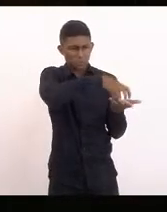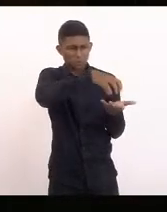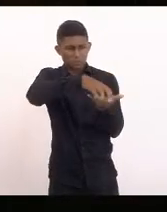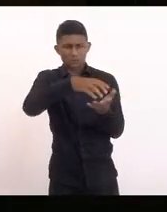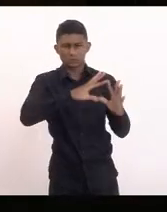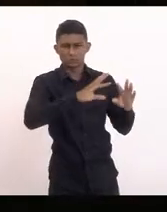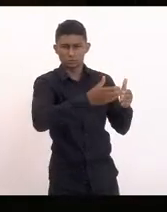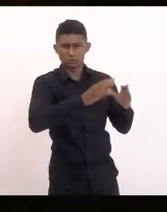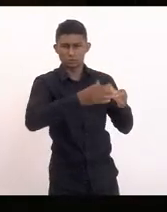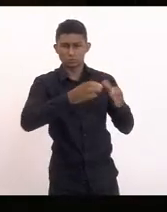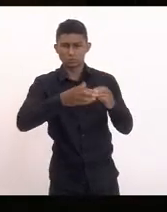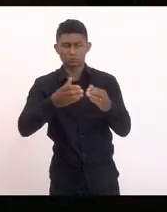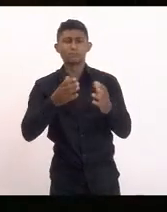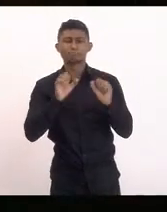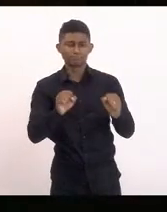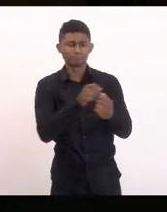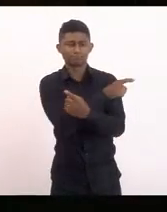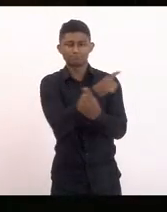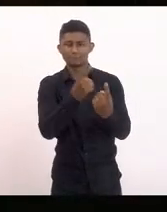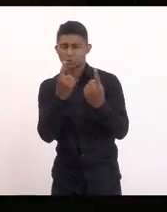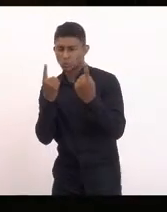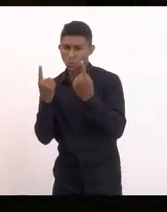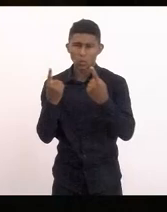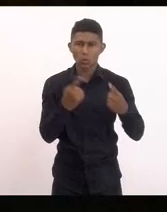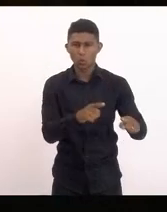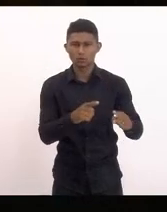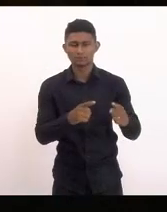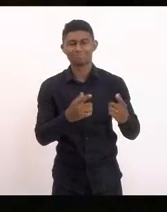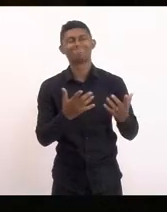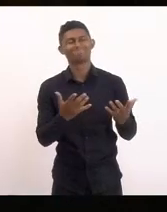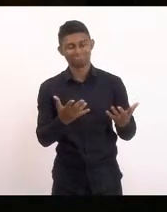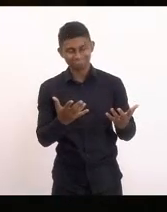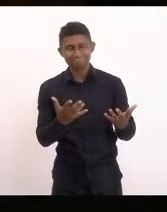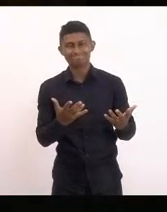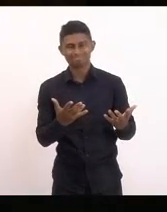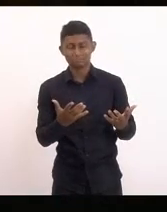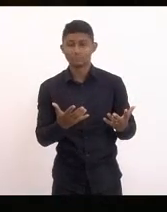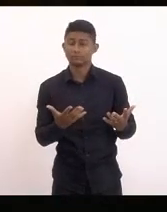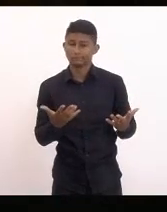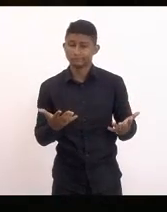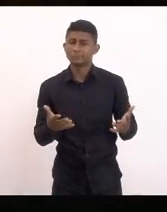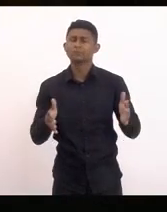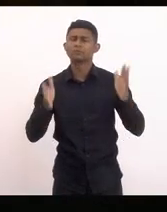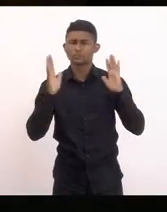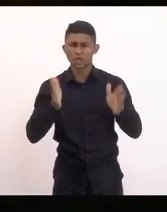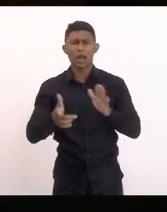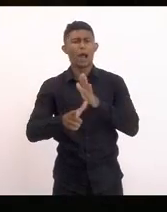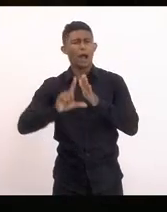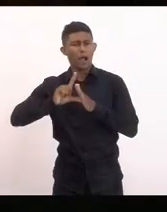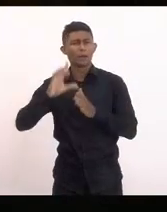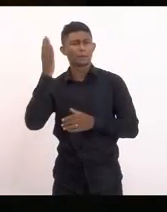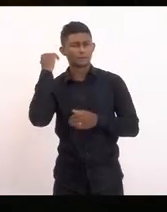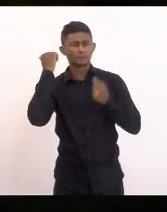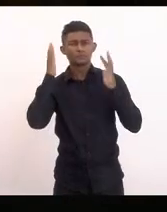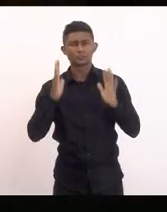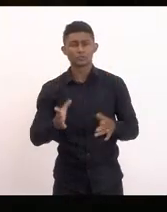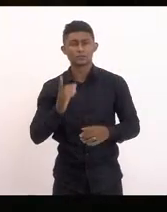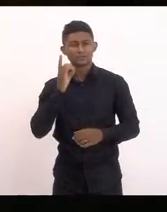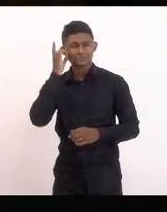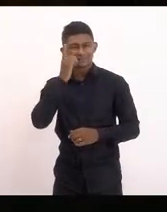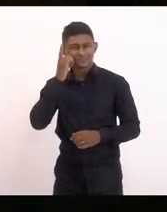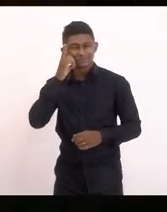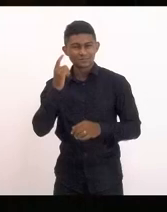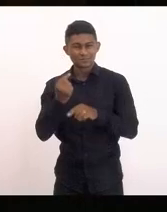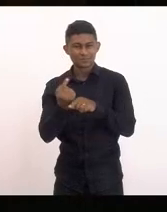poderiam derrubar isso, e temos precedentes disso, inclusive de autoria do deputado que me antecedeu,